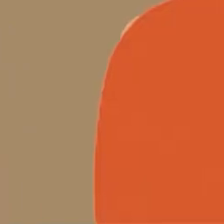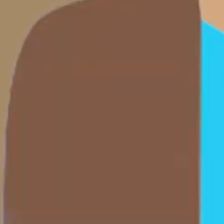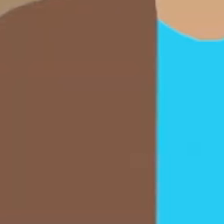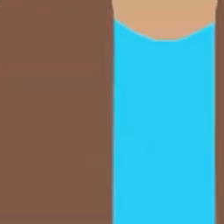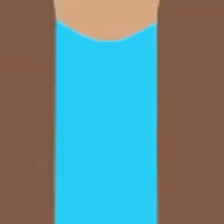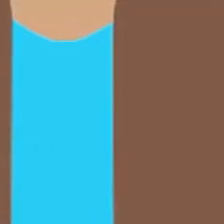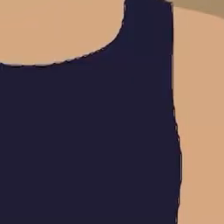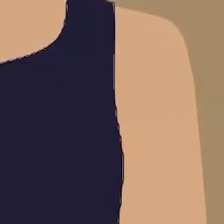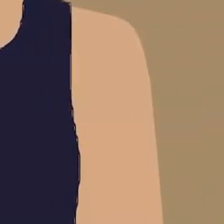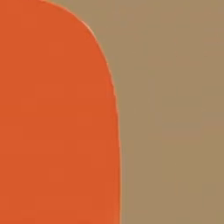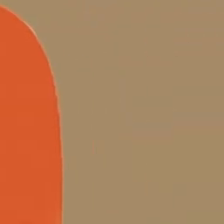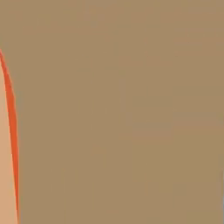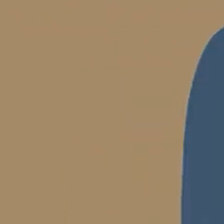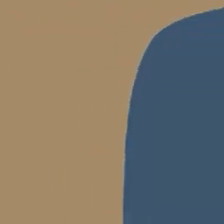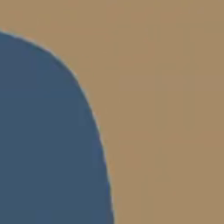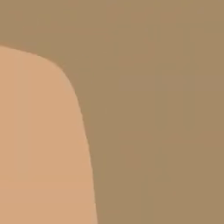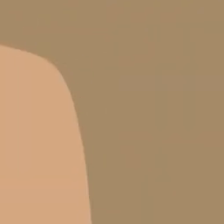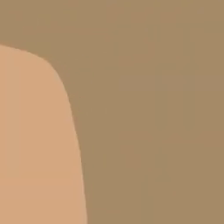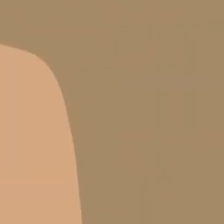Música